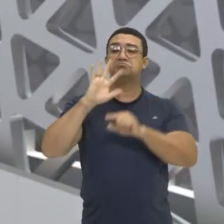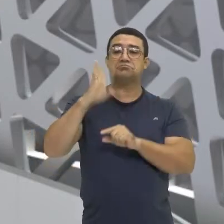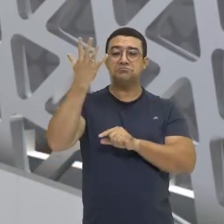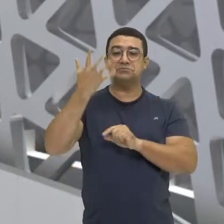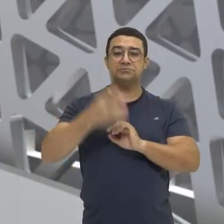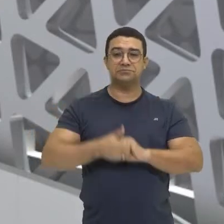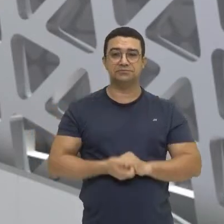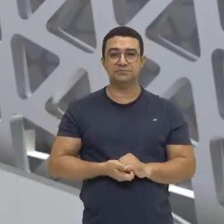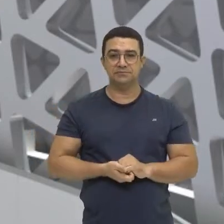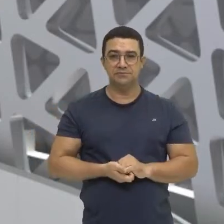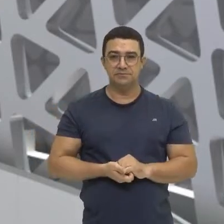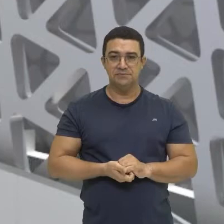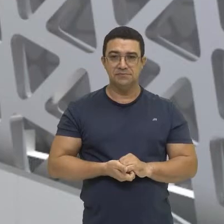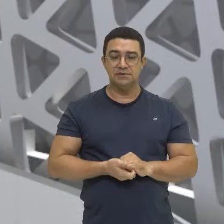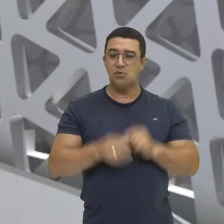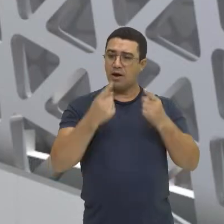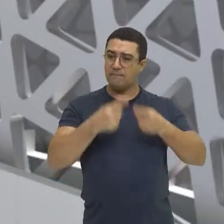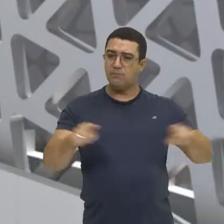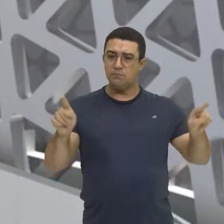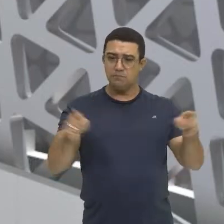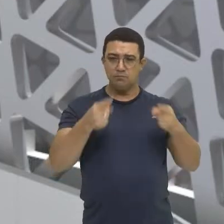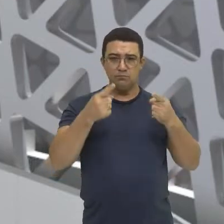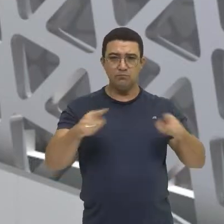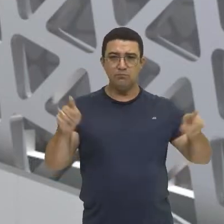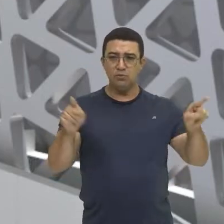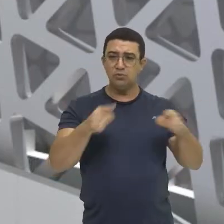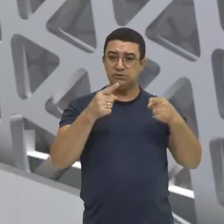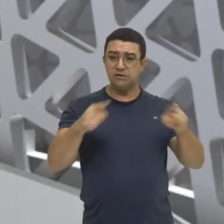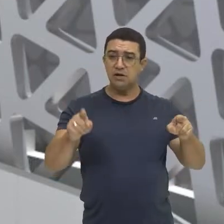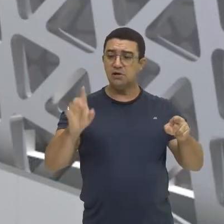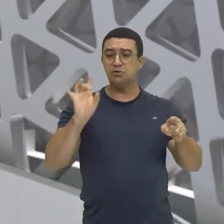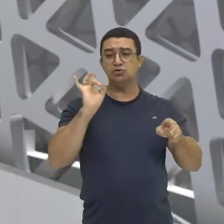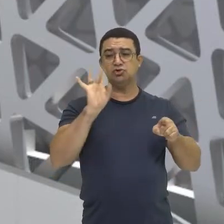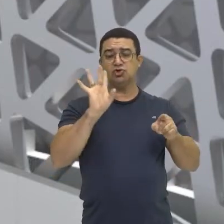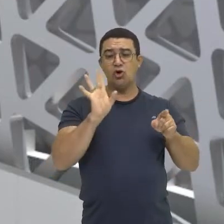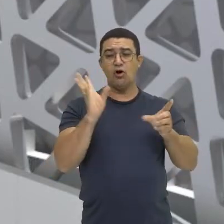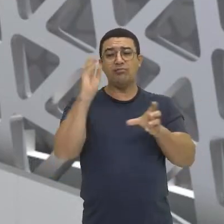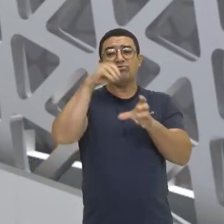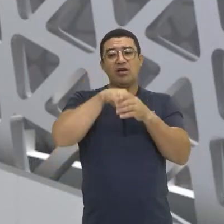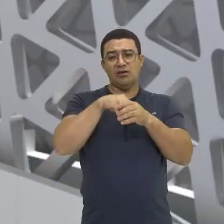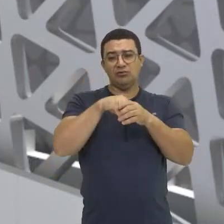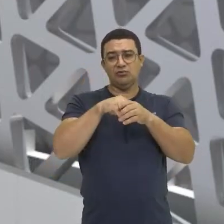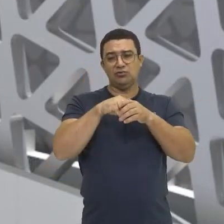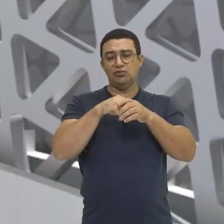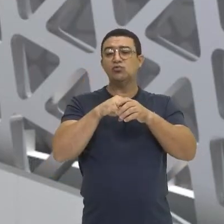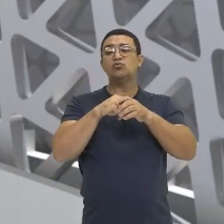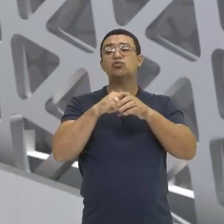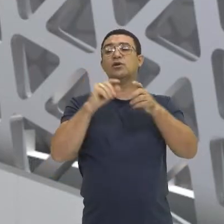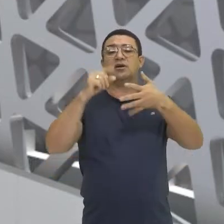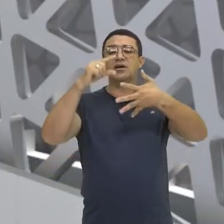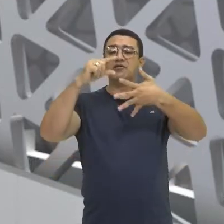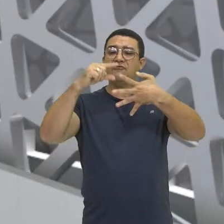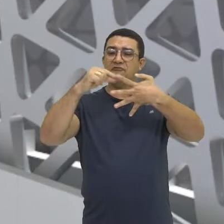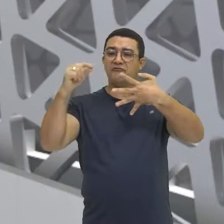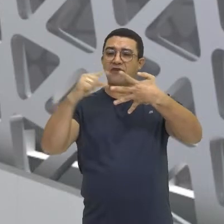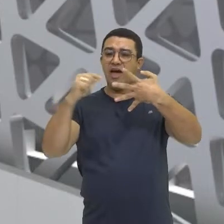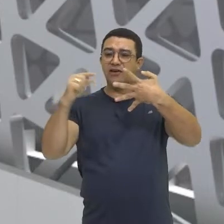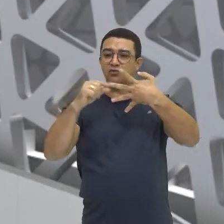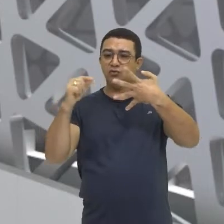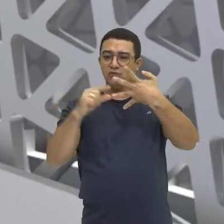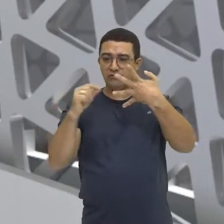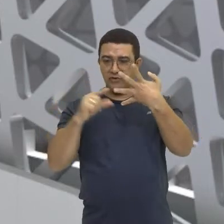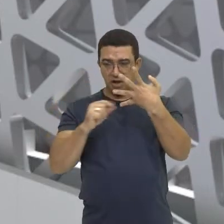aconteceu? Essa musicalidade ela ficou apenas nos versos dos poemas, né? No finalzinho de cada